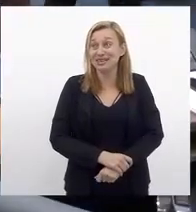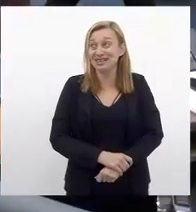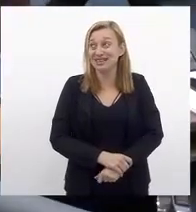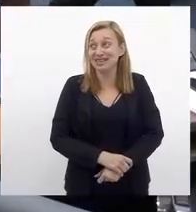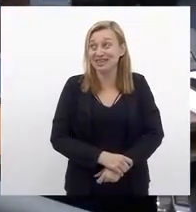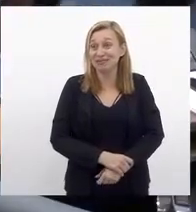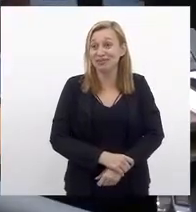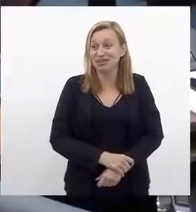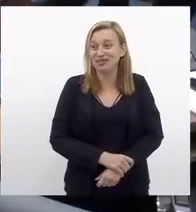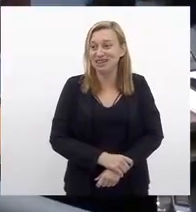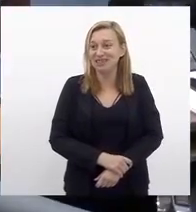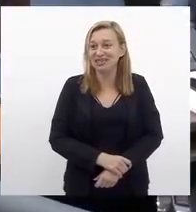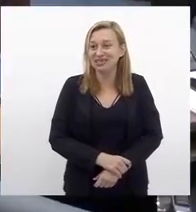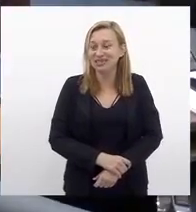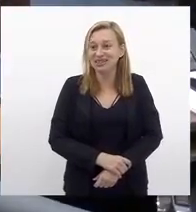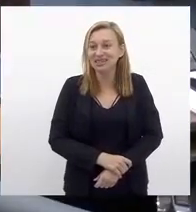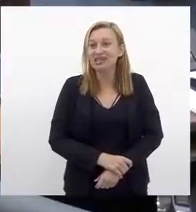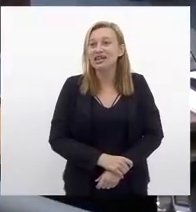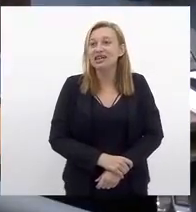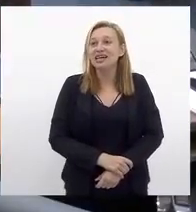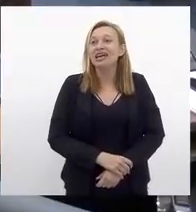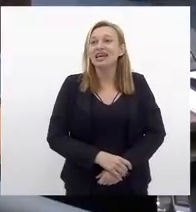E aí